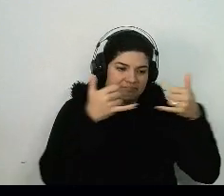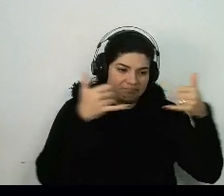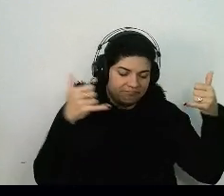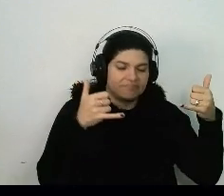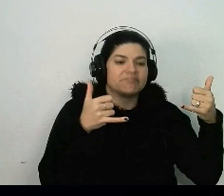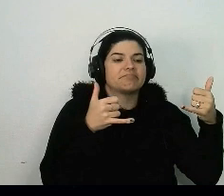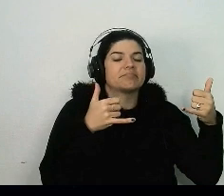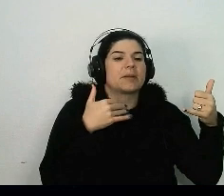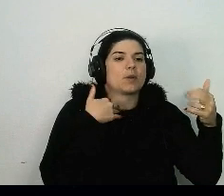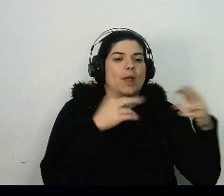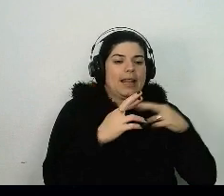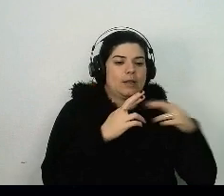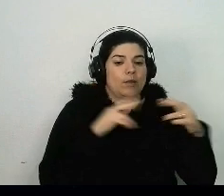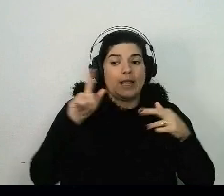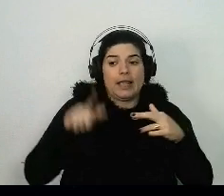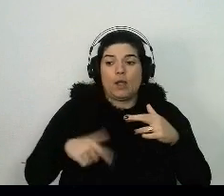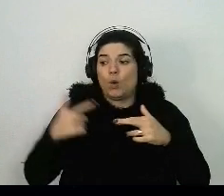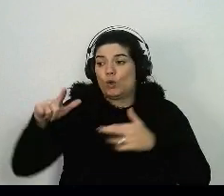documento completo no MongoDB.